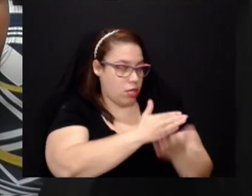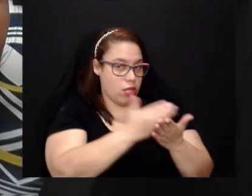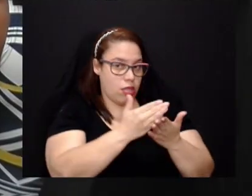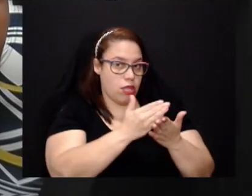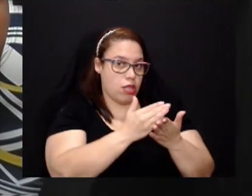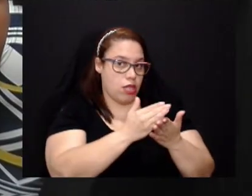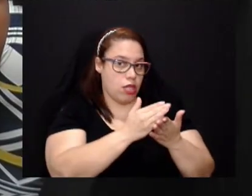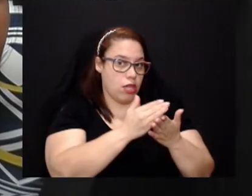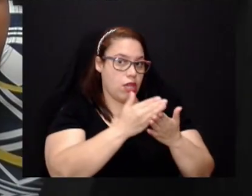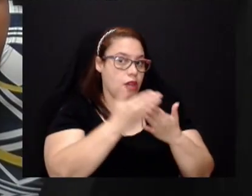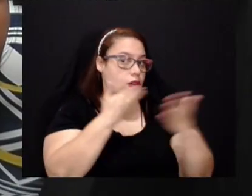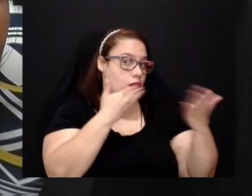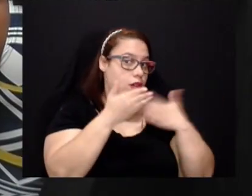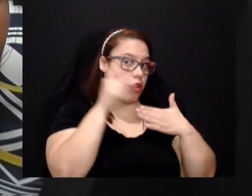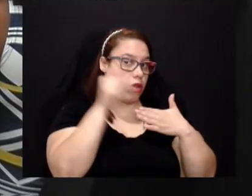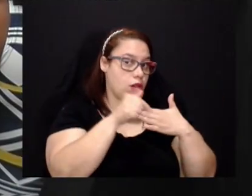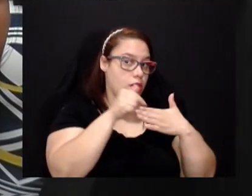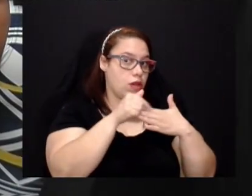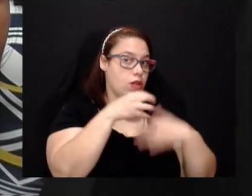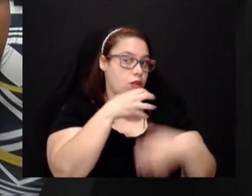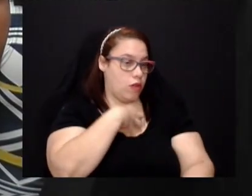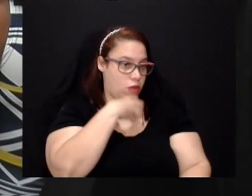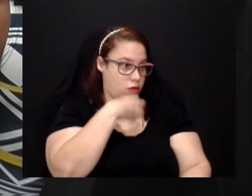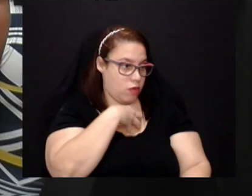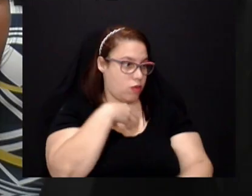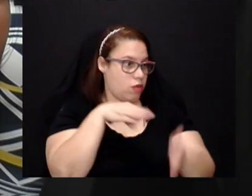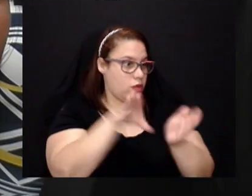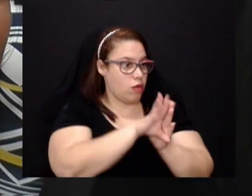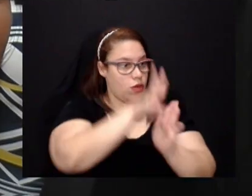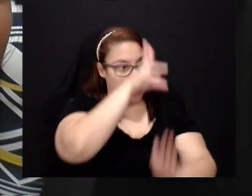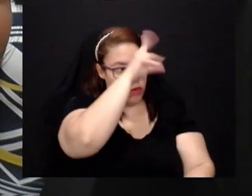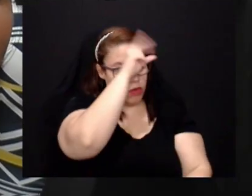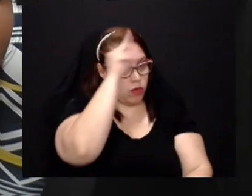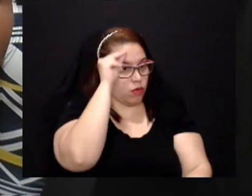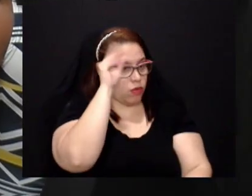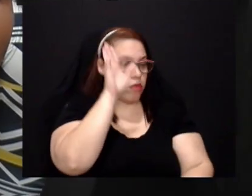conversa aqui que você sentiu quando você chega na prefeitura, apesar de você ser, vamos dizer assim, né,